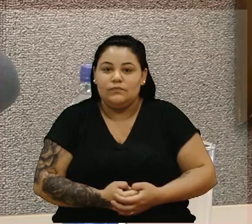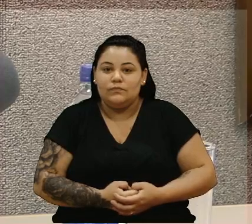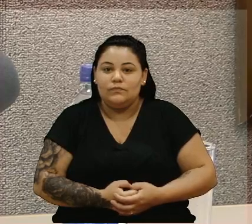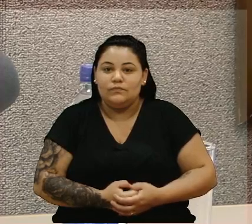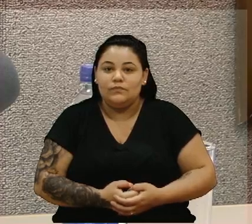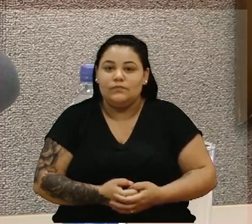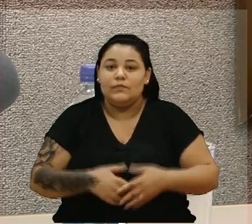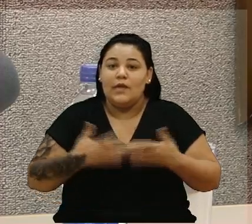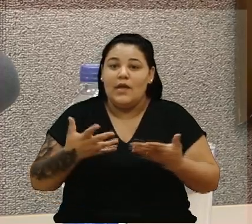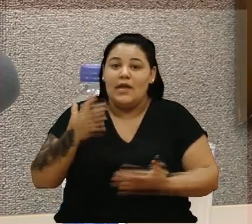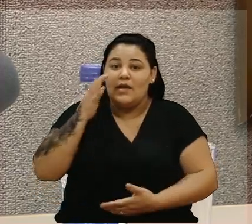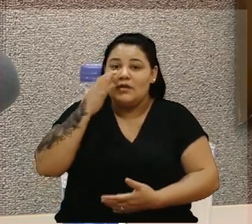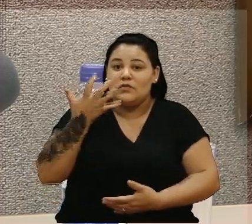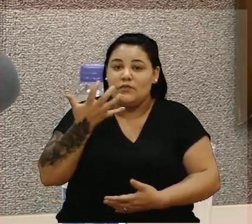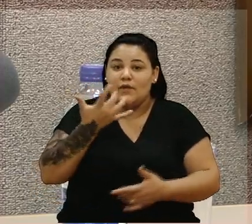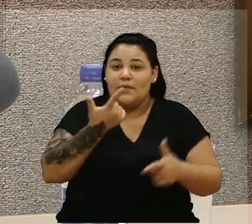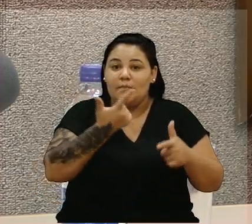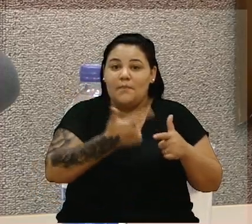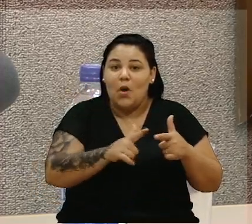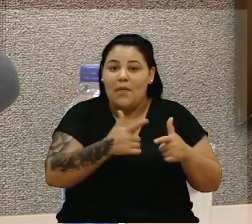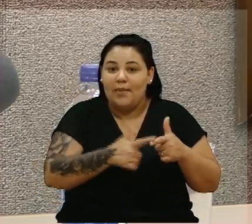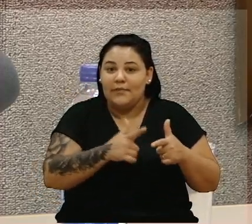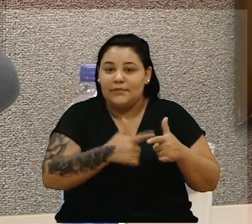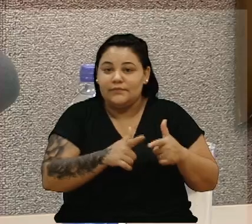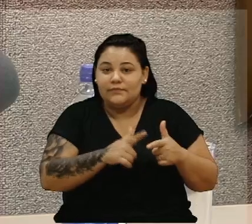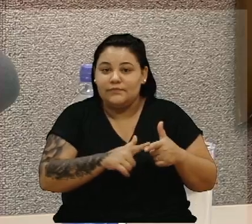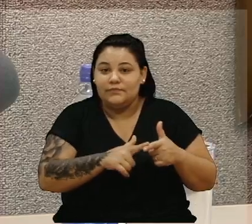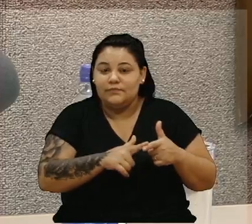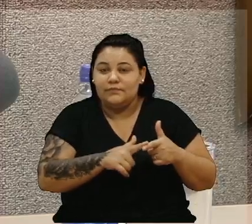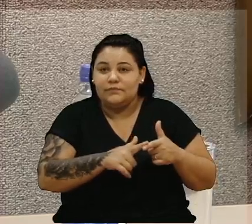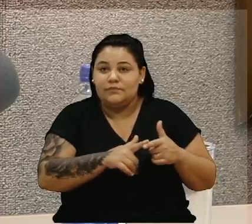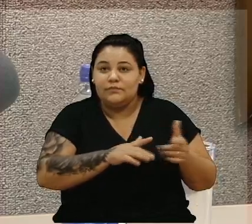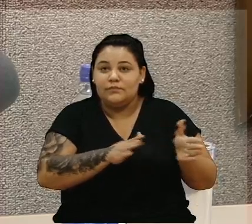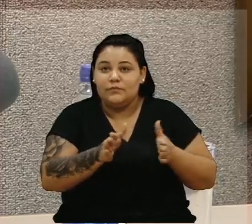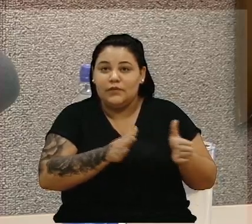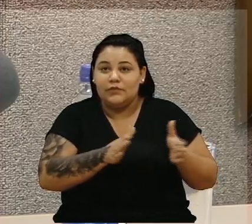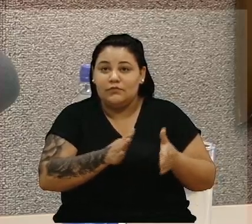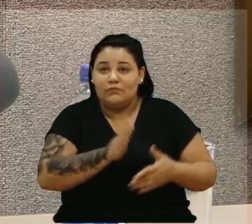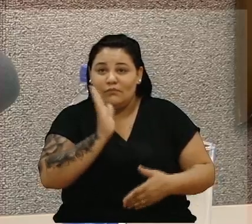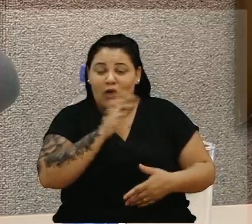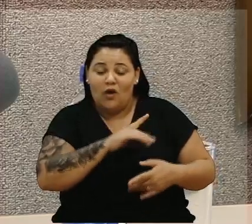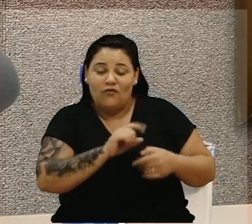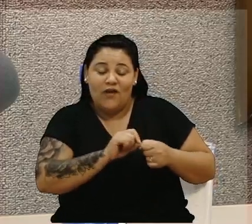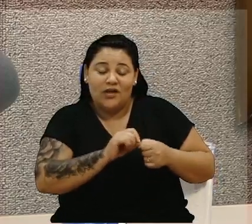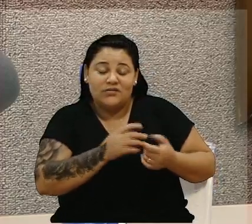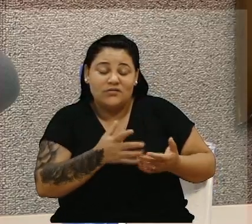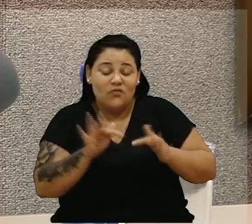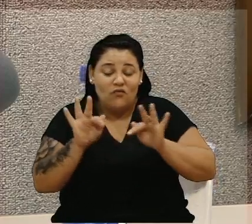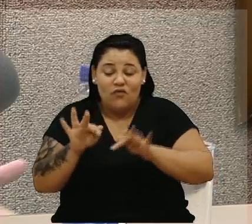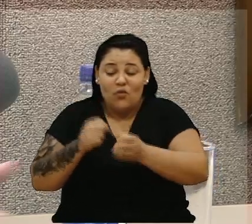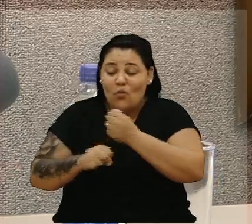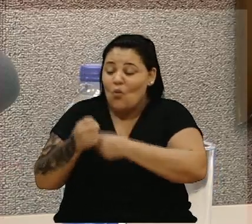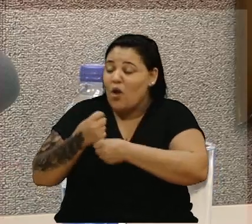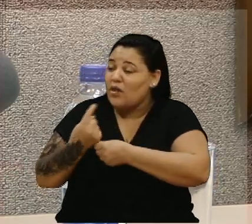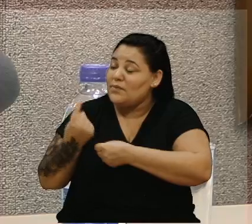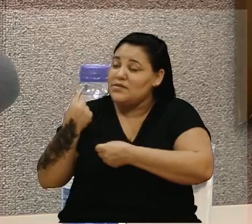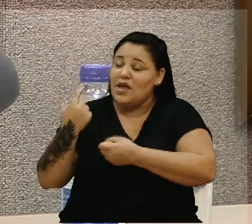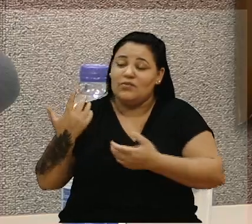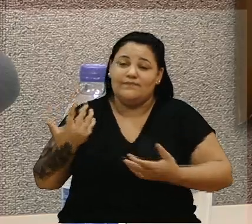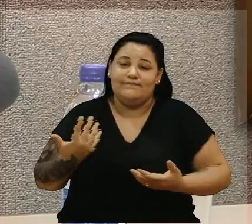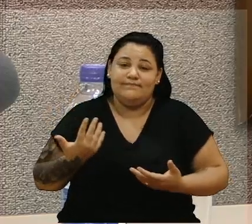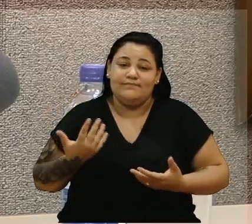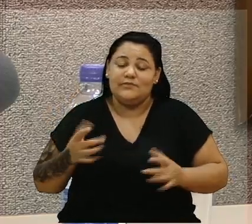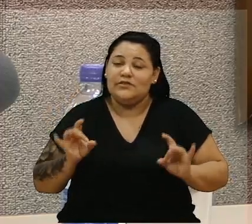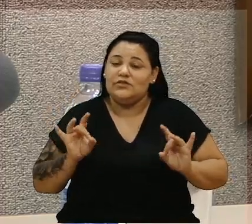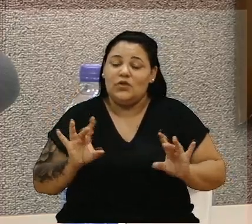Resolver problemas de uma legislação mal feita lá no final do ano passado. É esse.